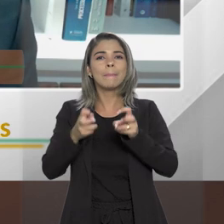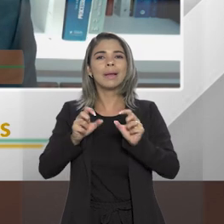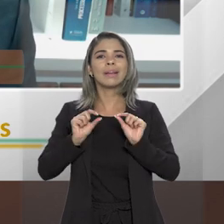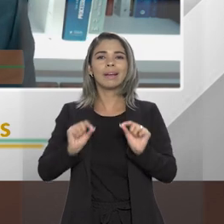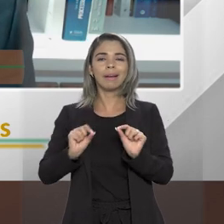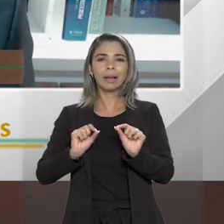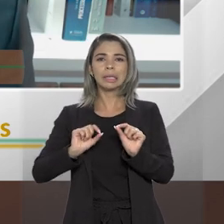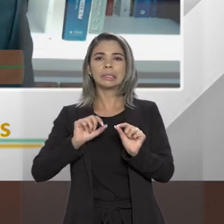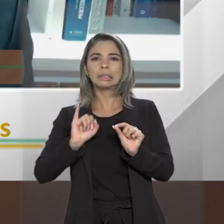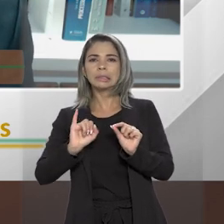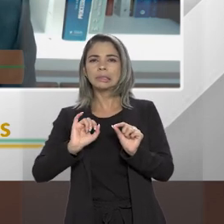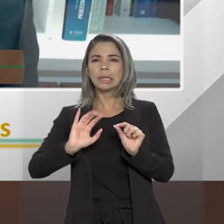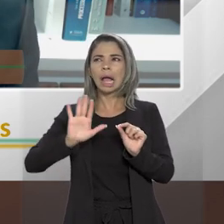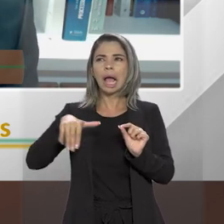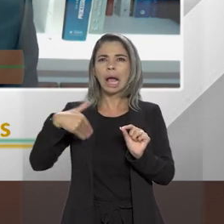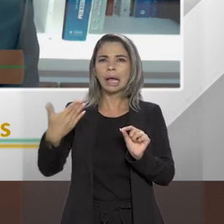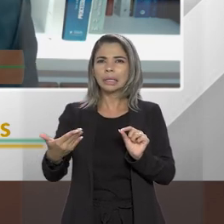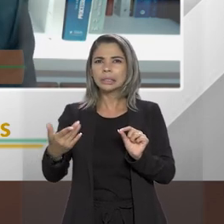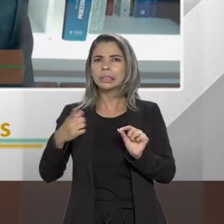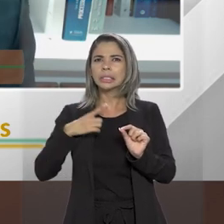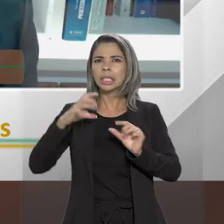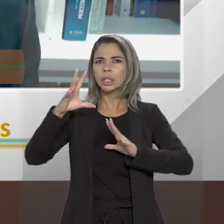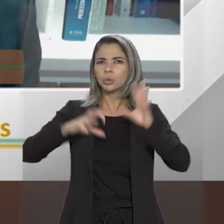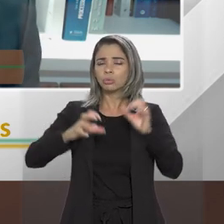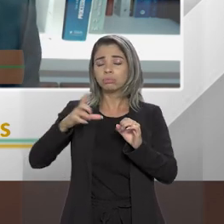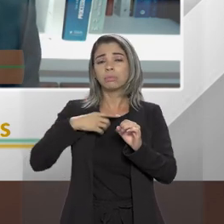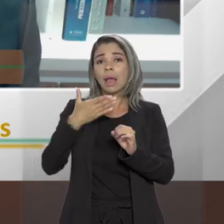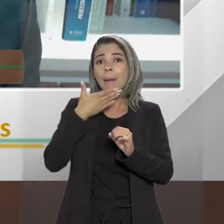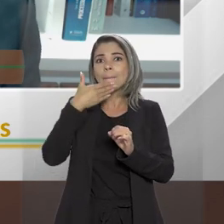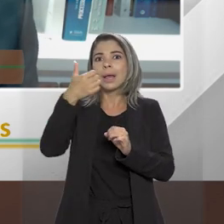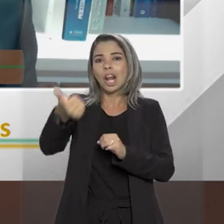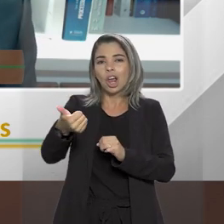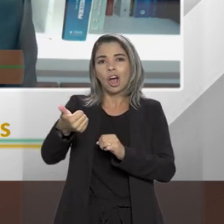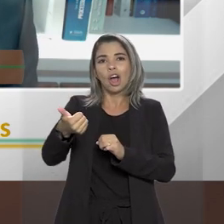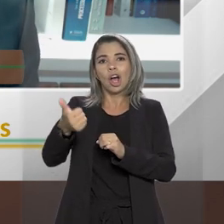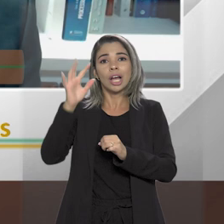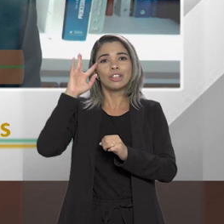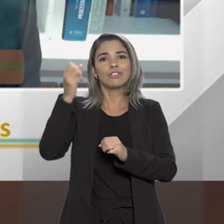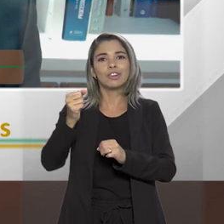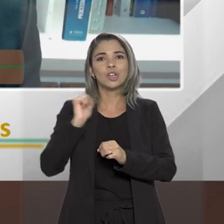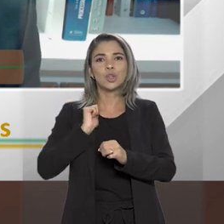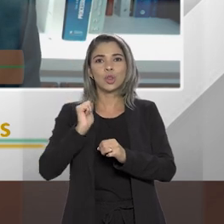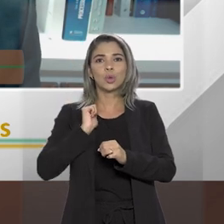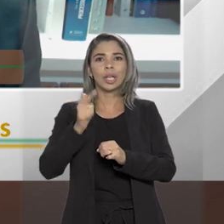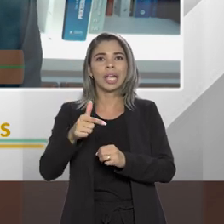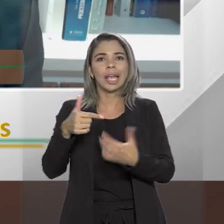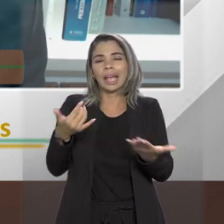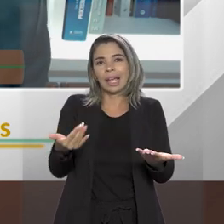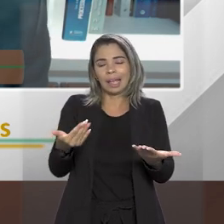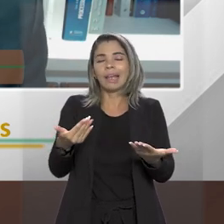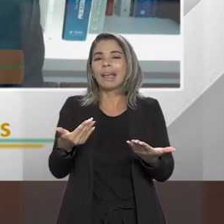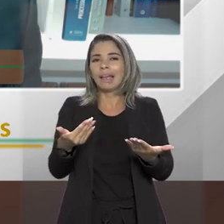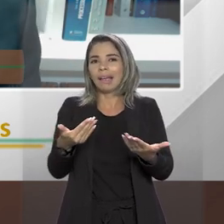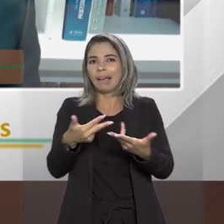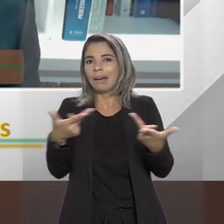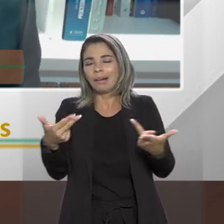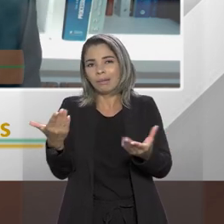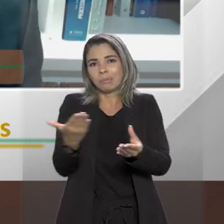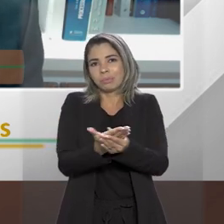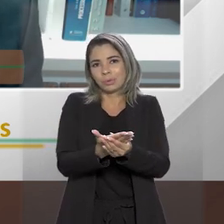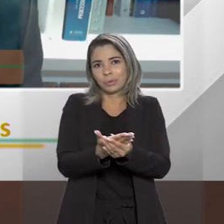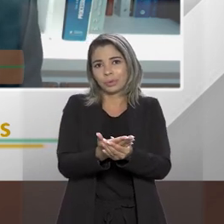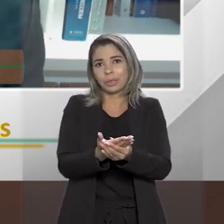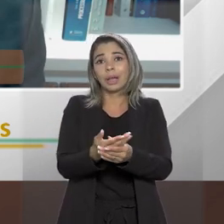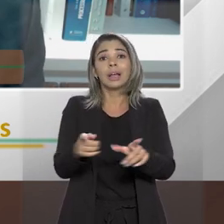eventualmente, determinado litígio vai ser muito mais bem tutelado por uma mediação, que daqui a pouco vou explicar um pouco, e, eventualmente,